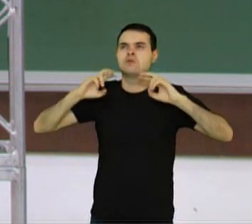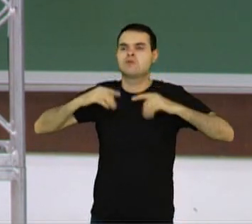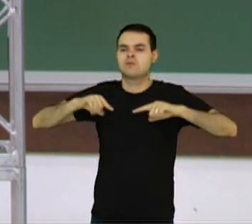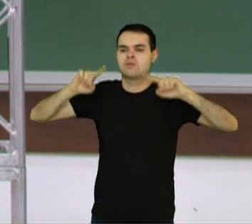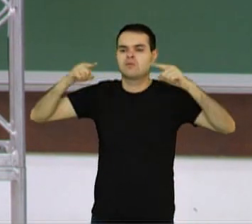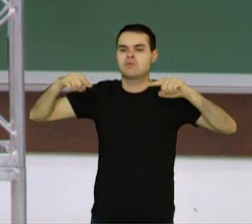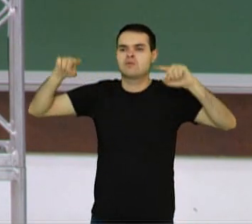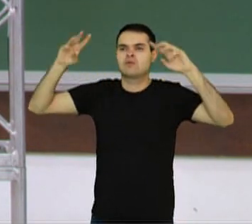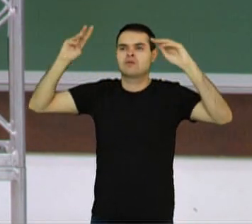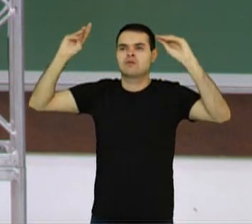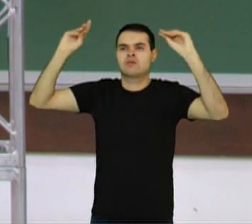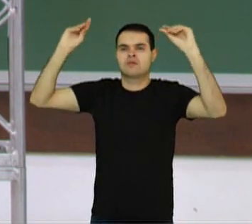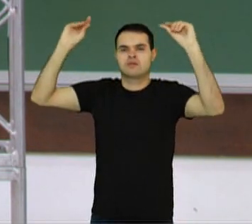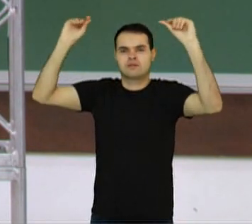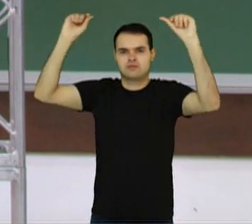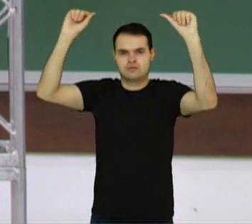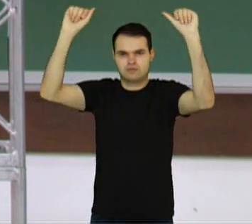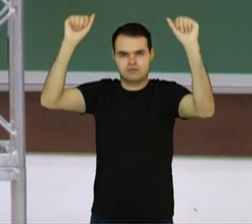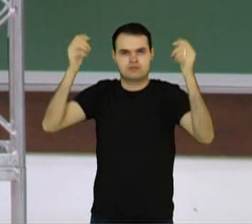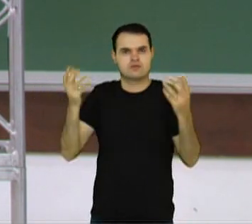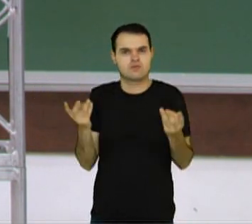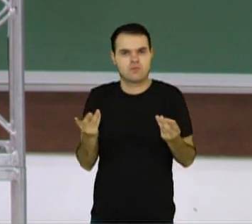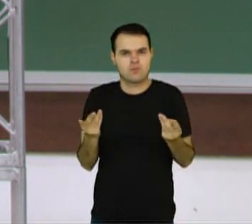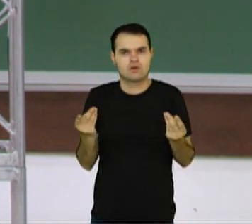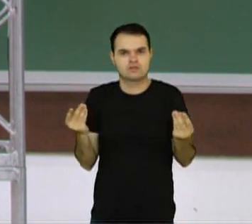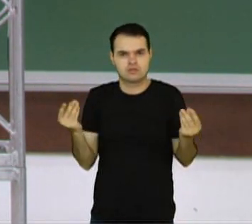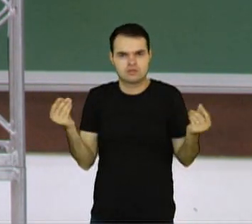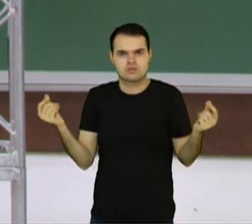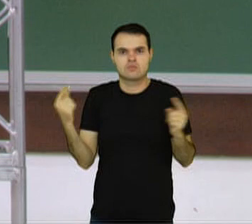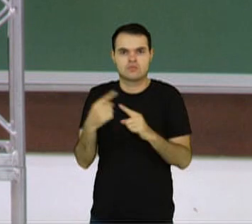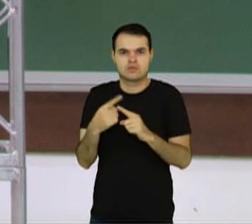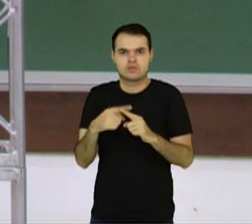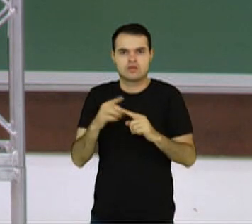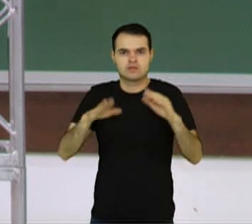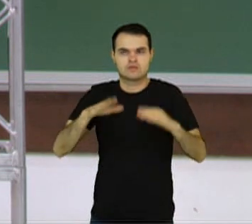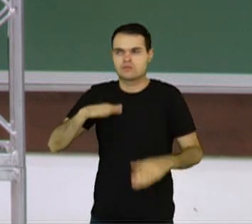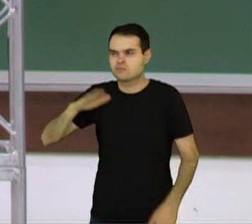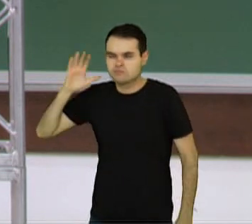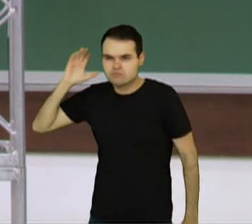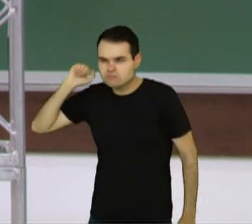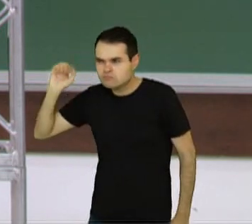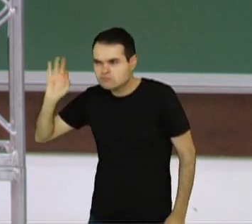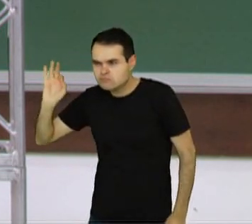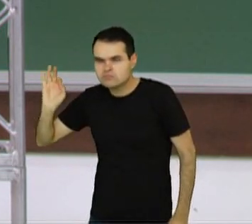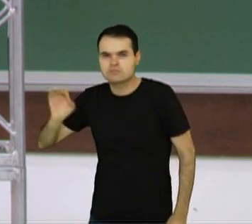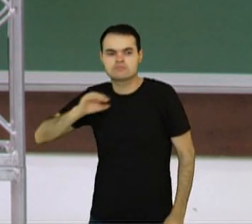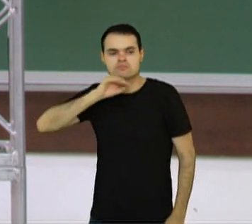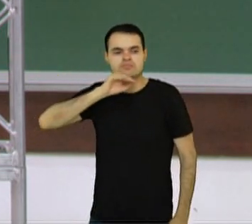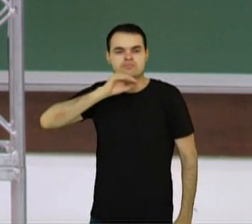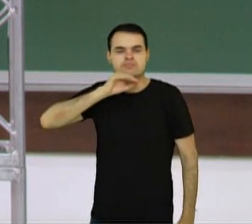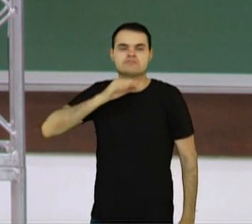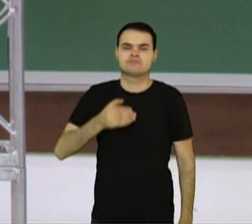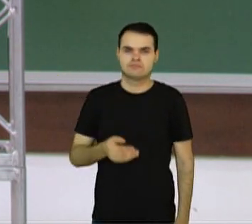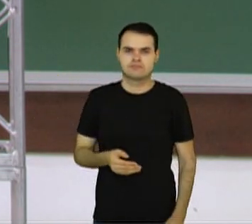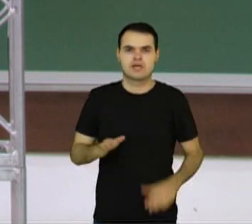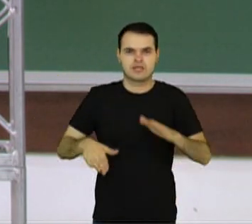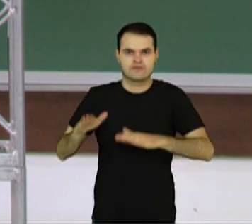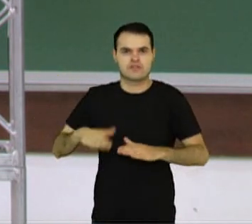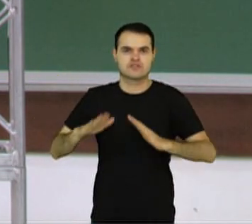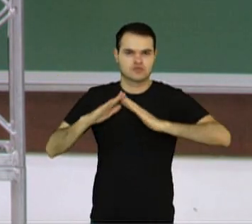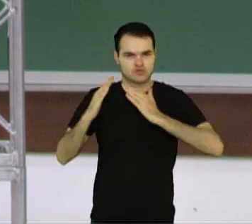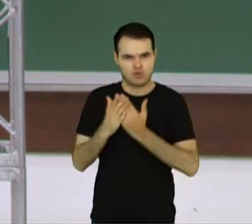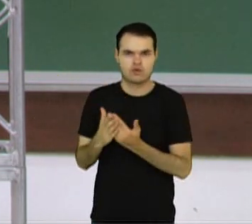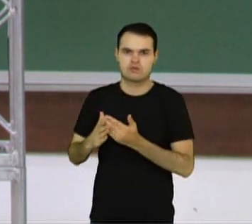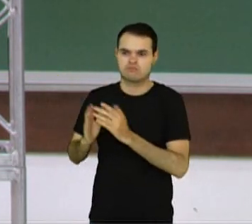amplifica ainda mais a qualidade que você vai ter de museus. Quando diversas escolas, por exemplo, estão passando naquela região ali para fazer